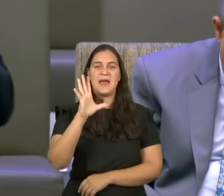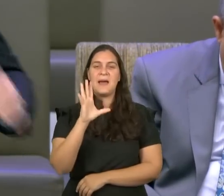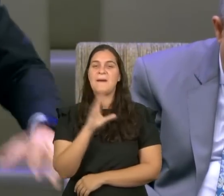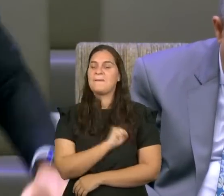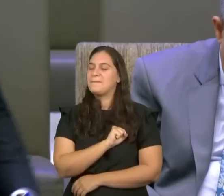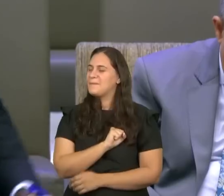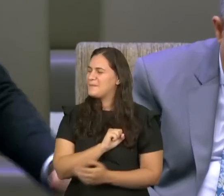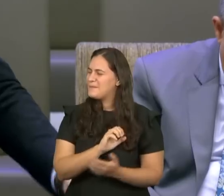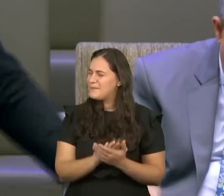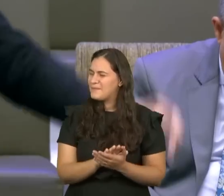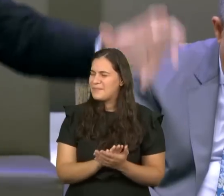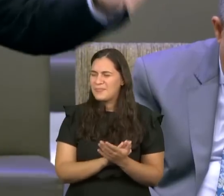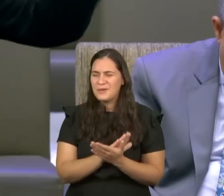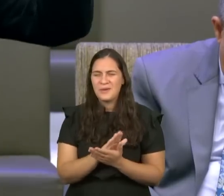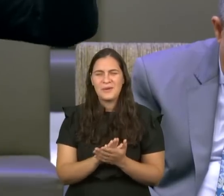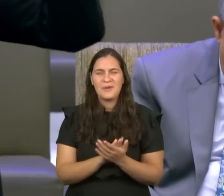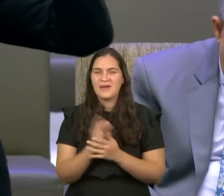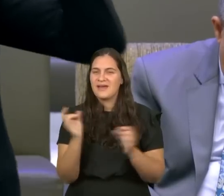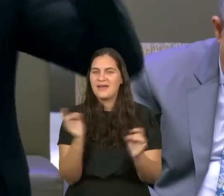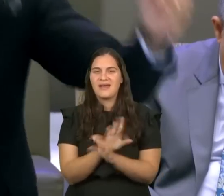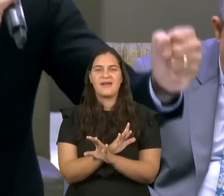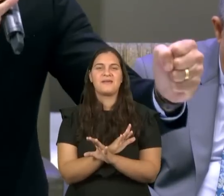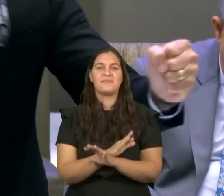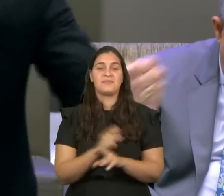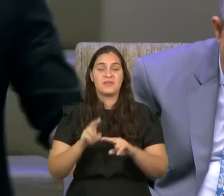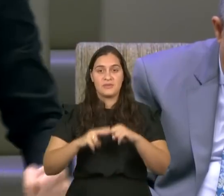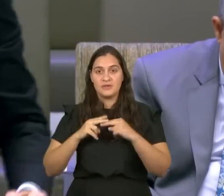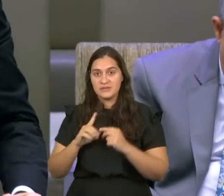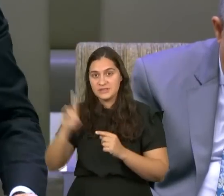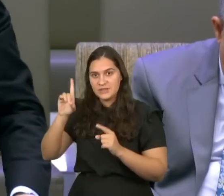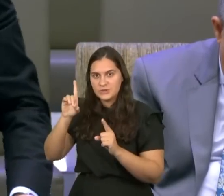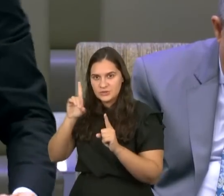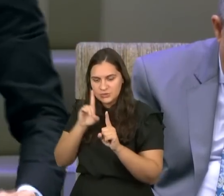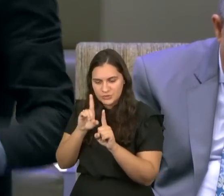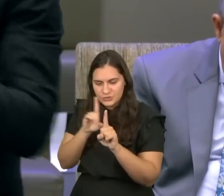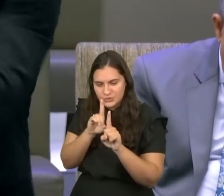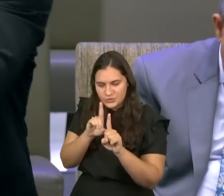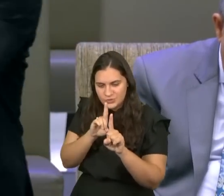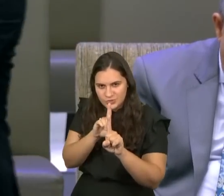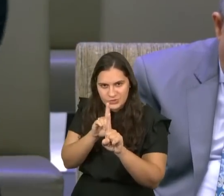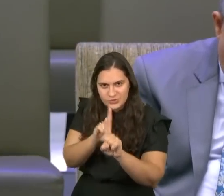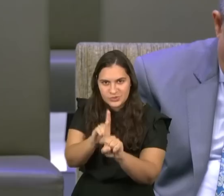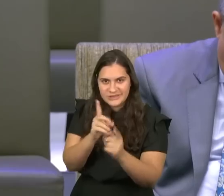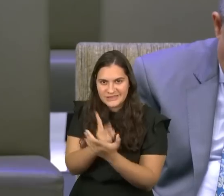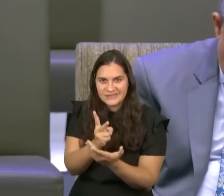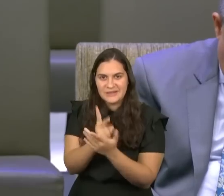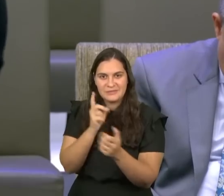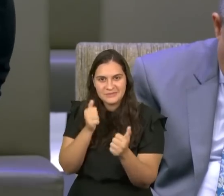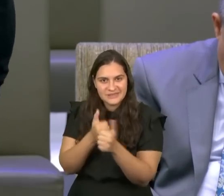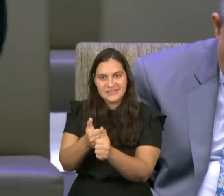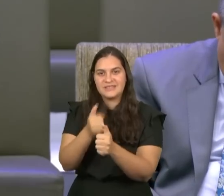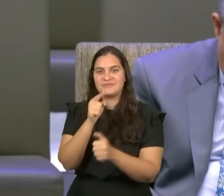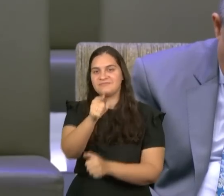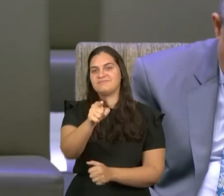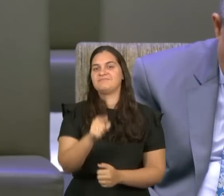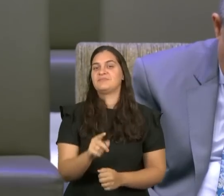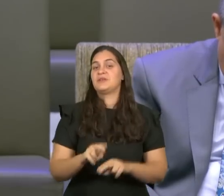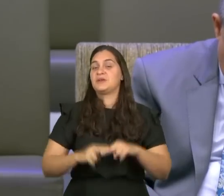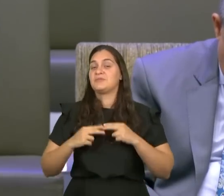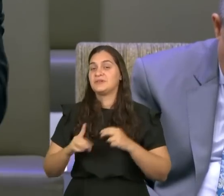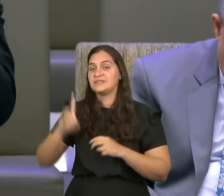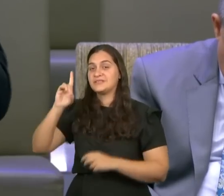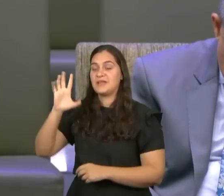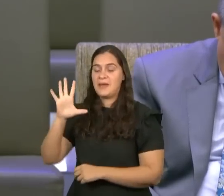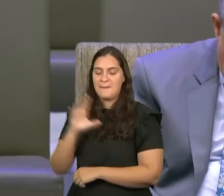incondicional e por isso ele está te perseguindo esta noite e por isso o seu amor continua lutando